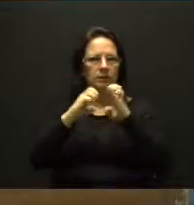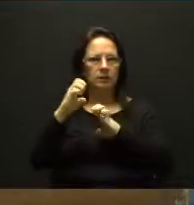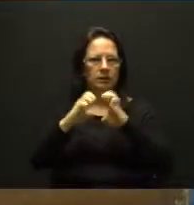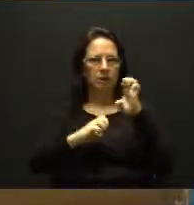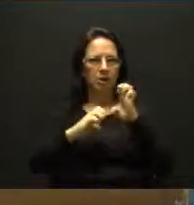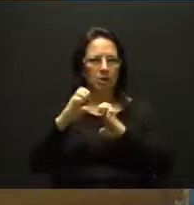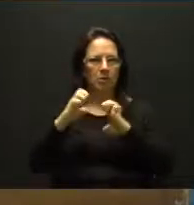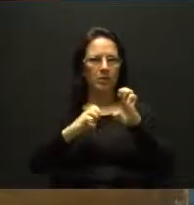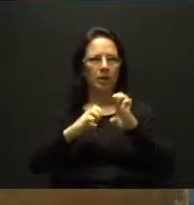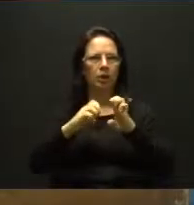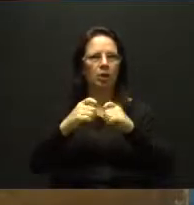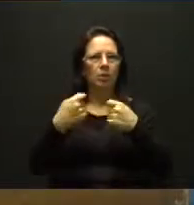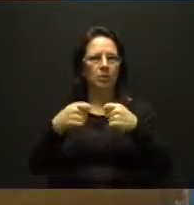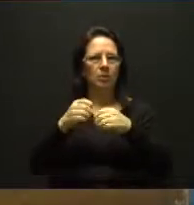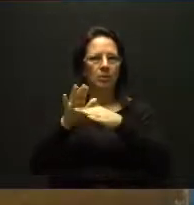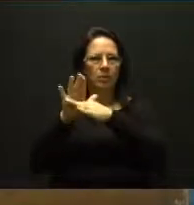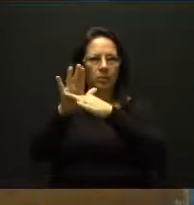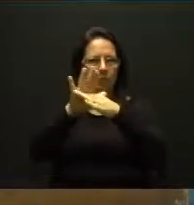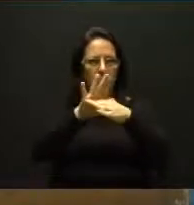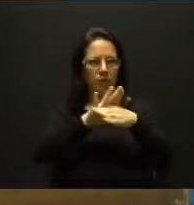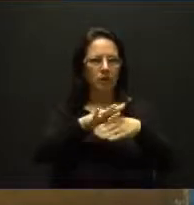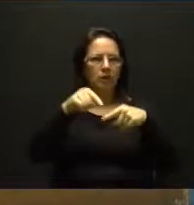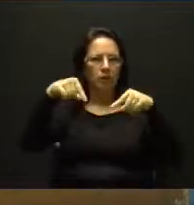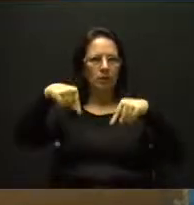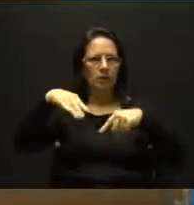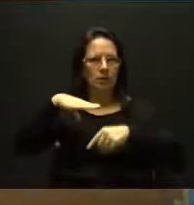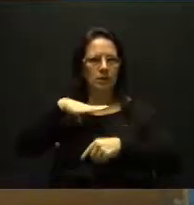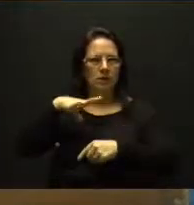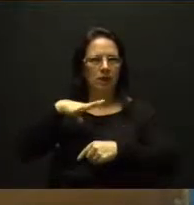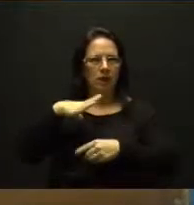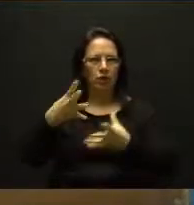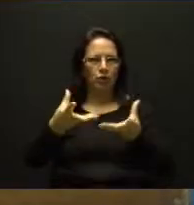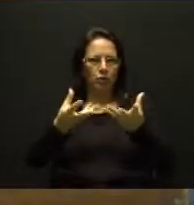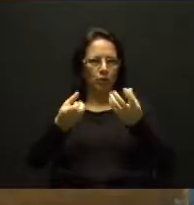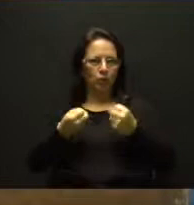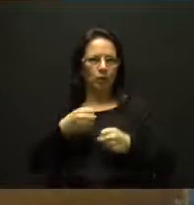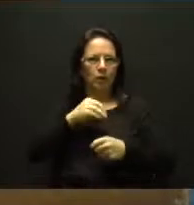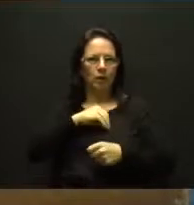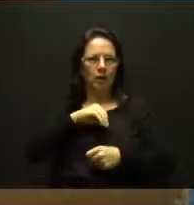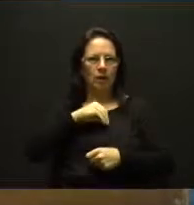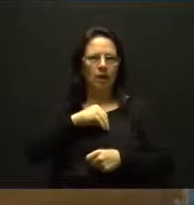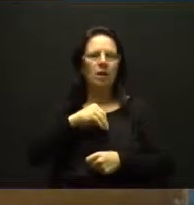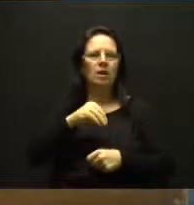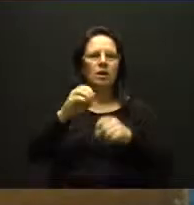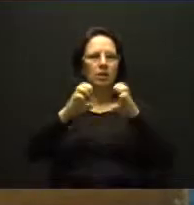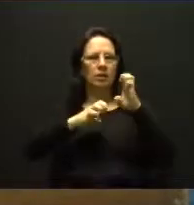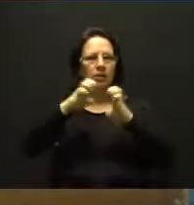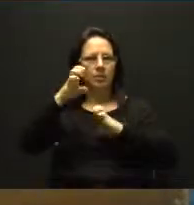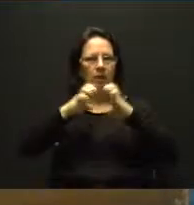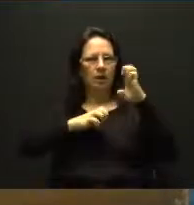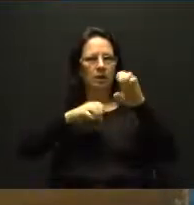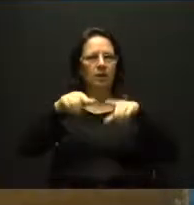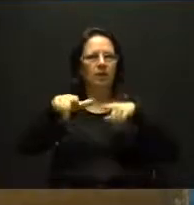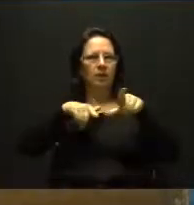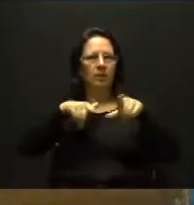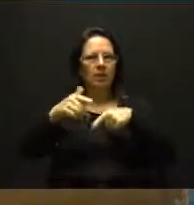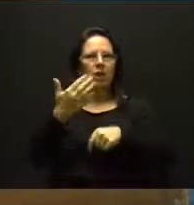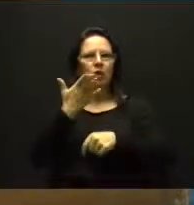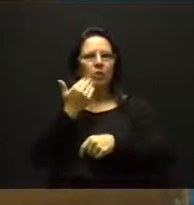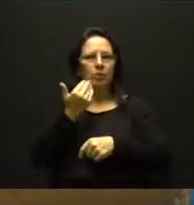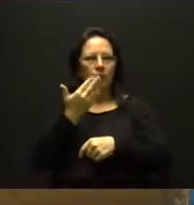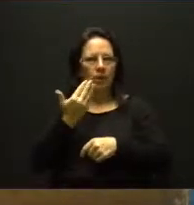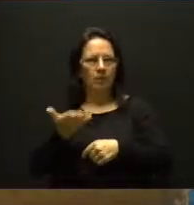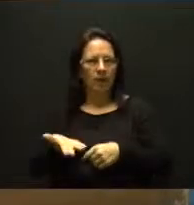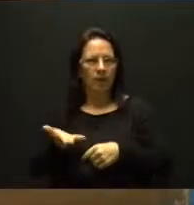estão prestando serviço para a cidade e não tem recebido essa empresa que tem trabalhado na questão da alimentação